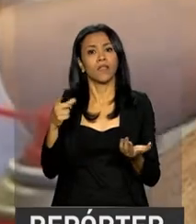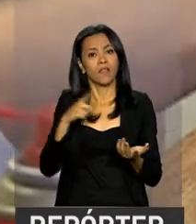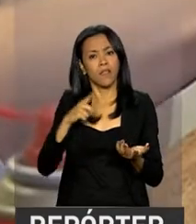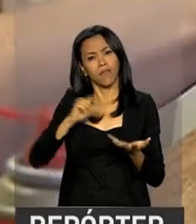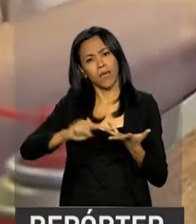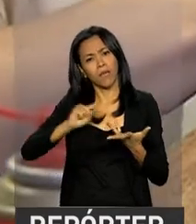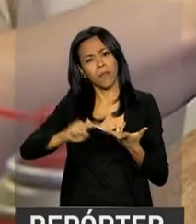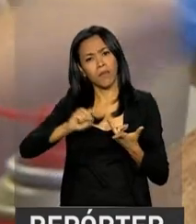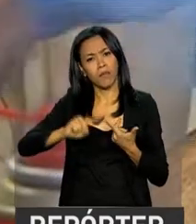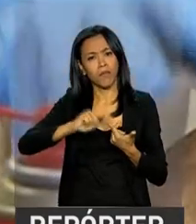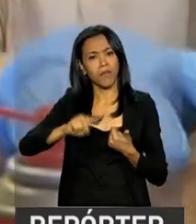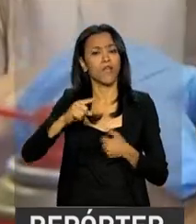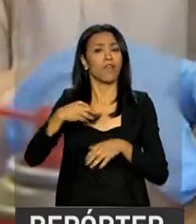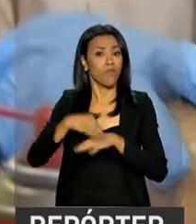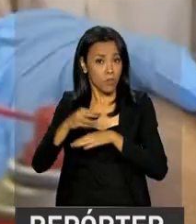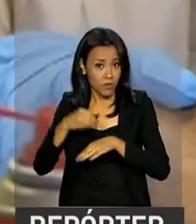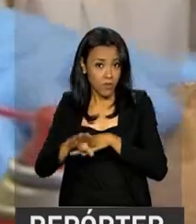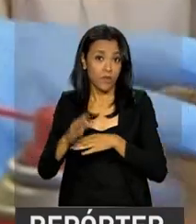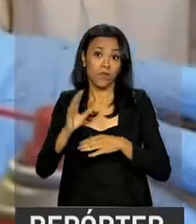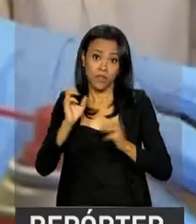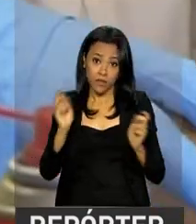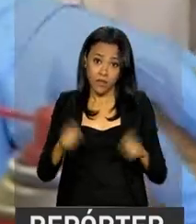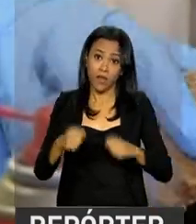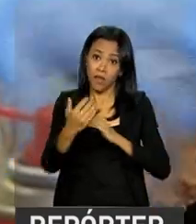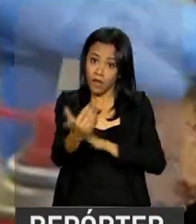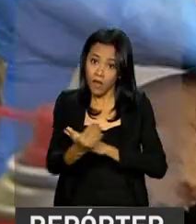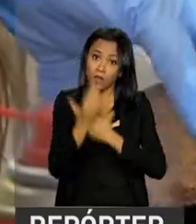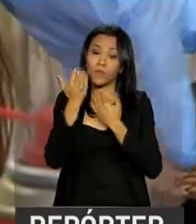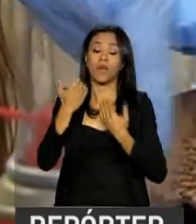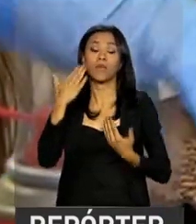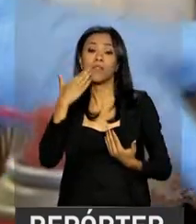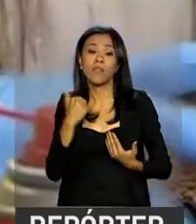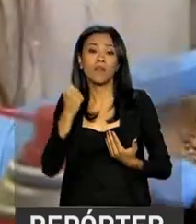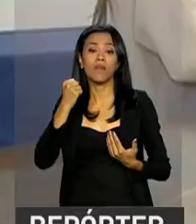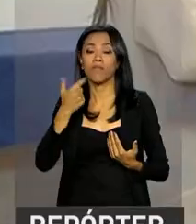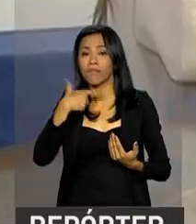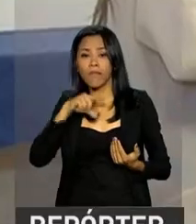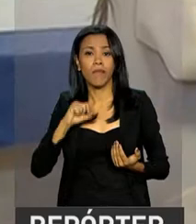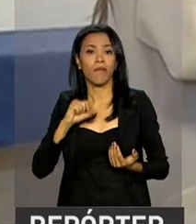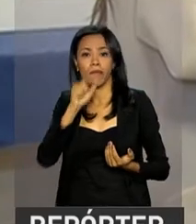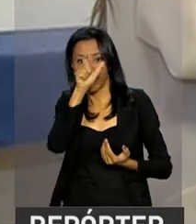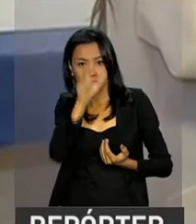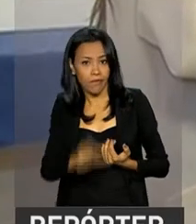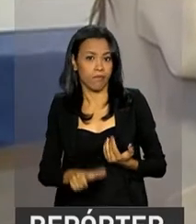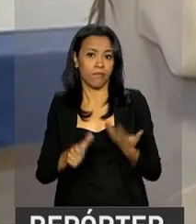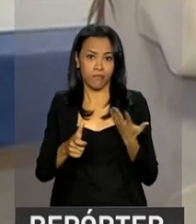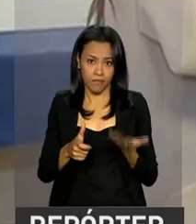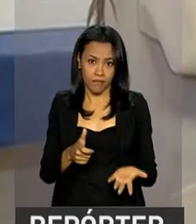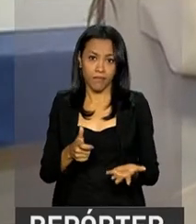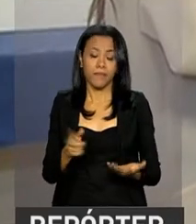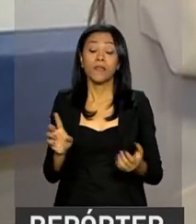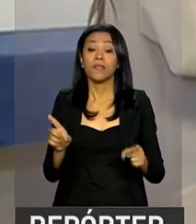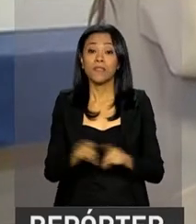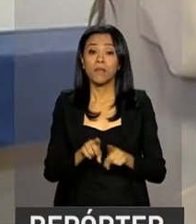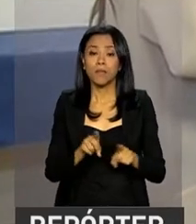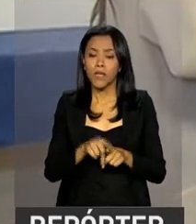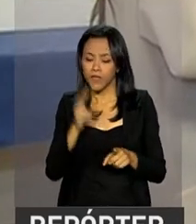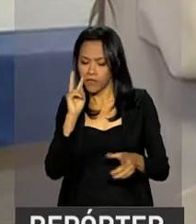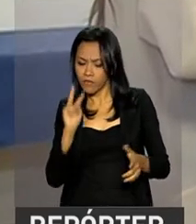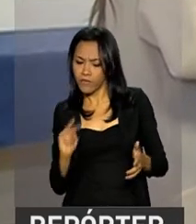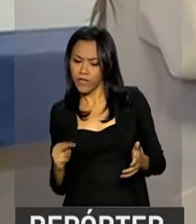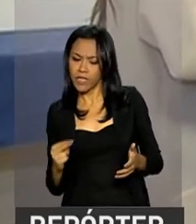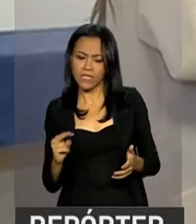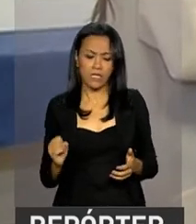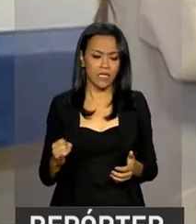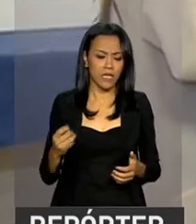série de de informações que podem ajudar a gente a saber né ea gente olha também lesões que esse